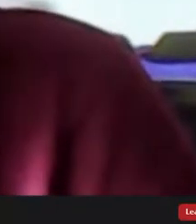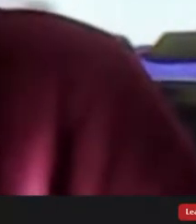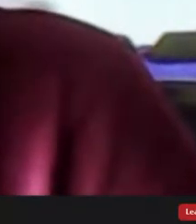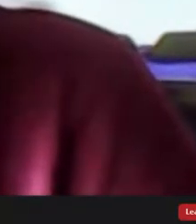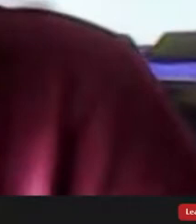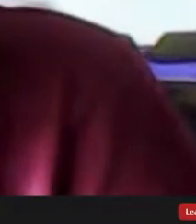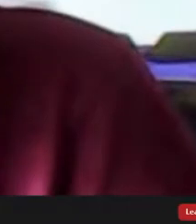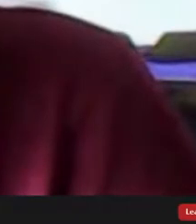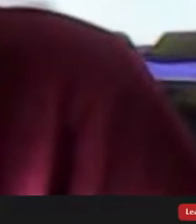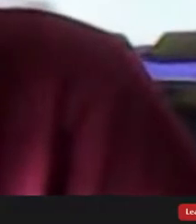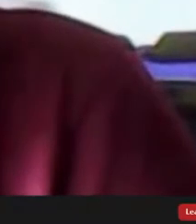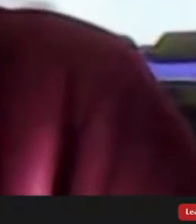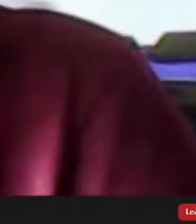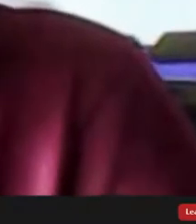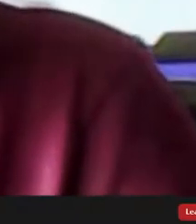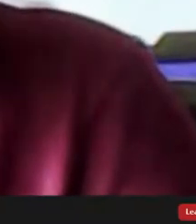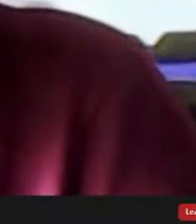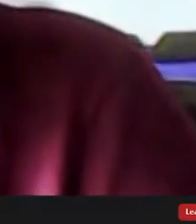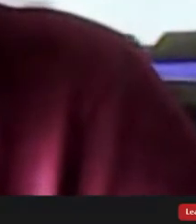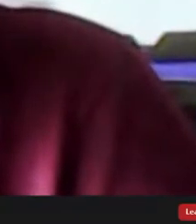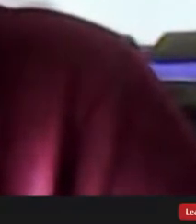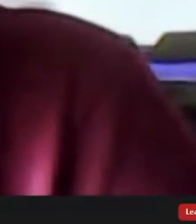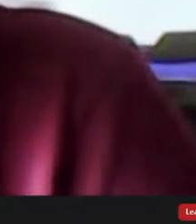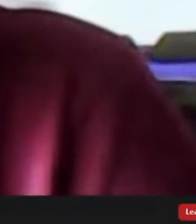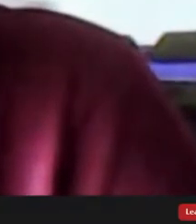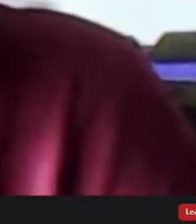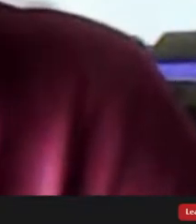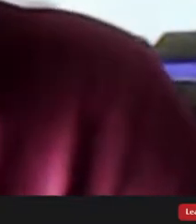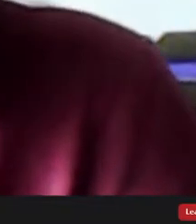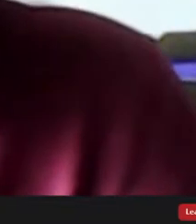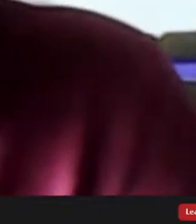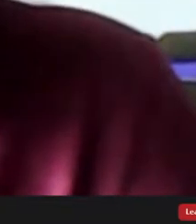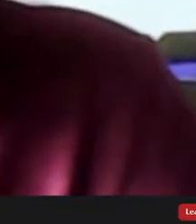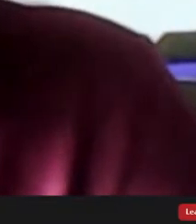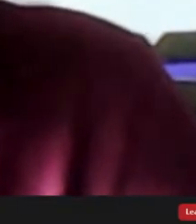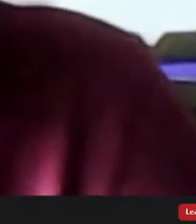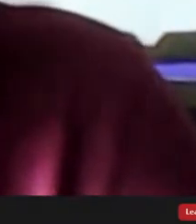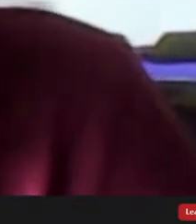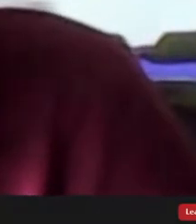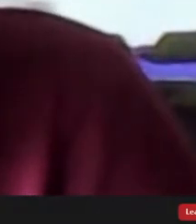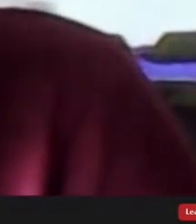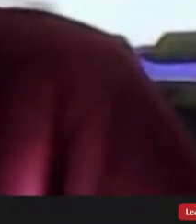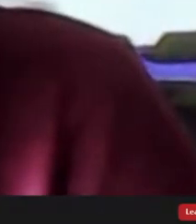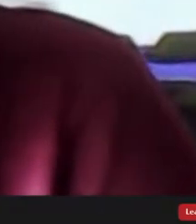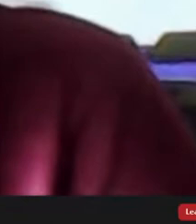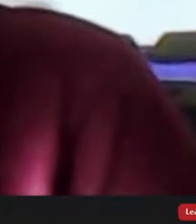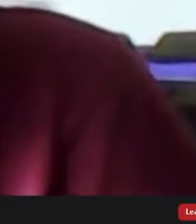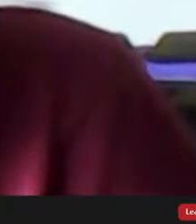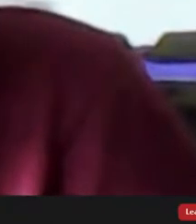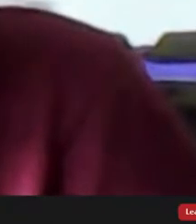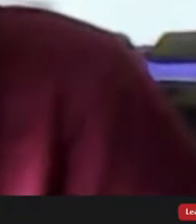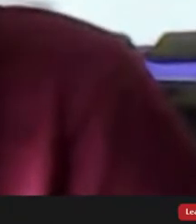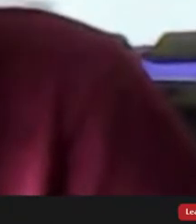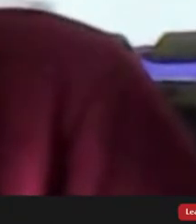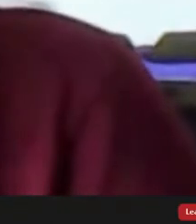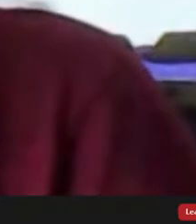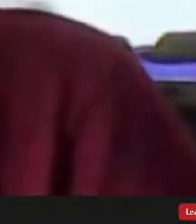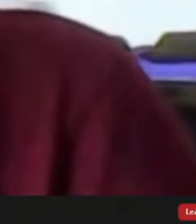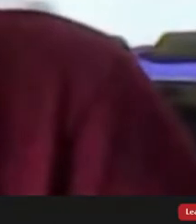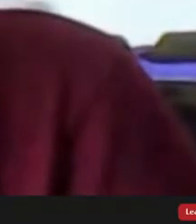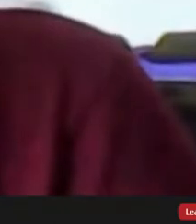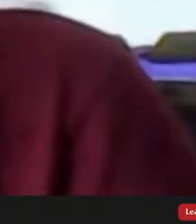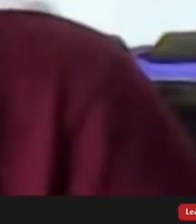né, e de consultar, a gente está debatendo hoje o ano 2020, a gente acompanhou 2020, acompanhou um pouco 2021 também,